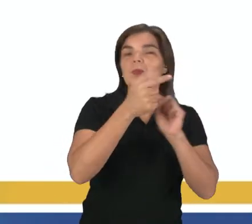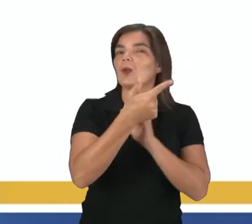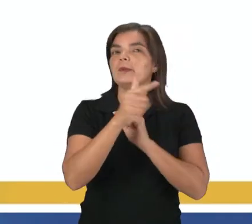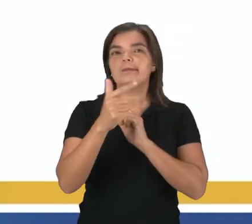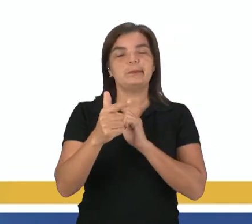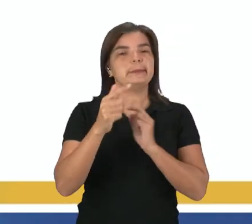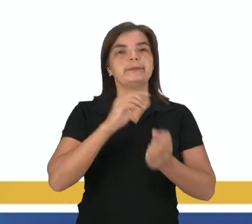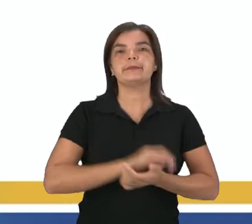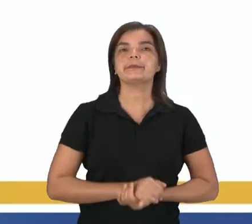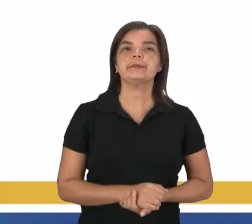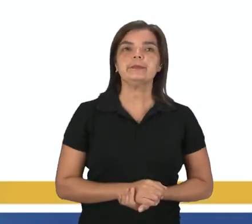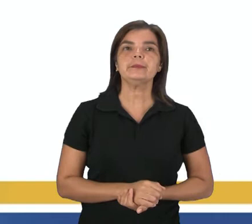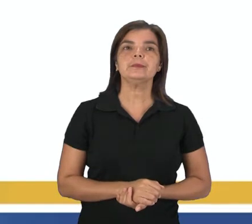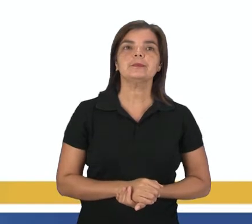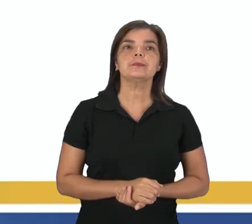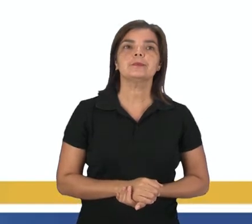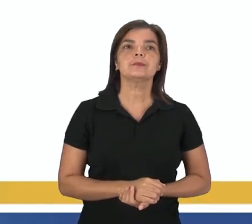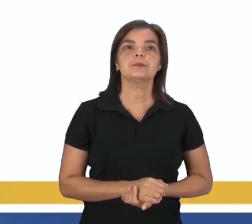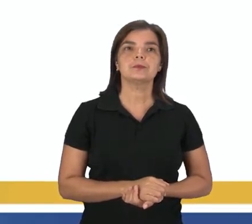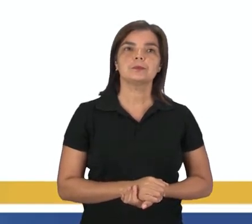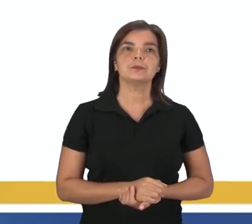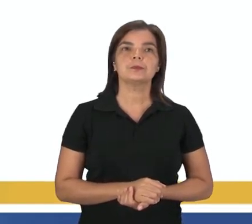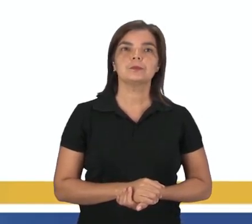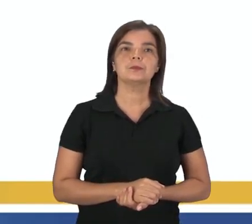eu já tiro, não é uma translação.